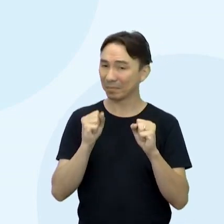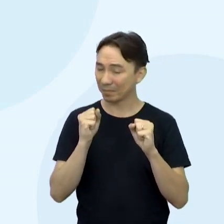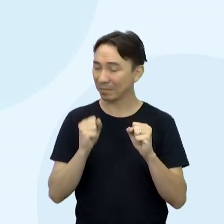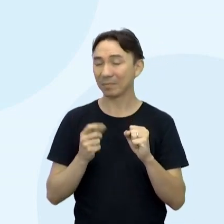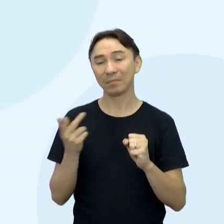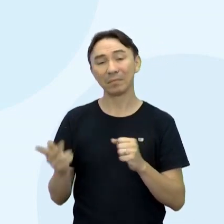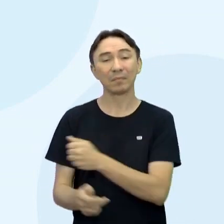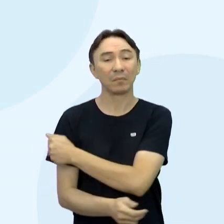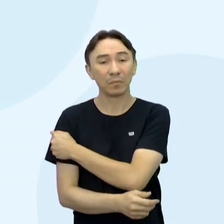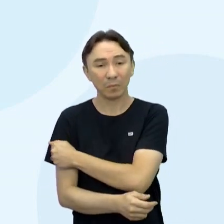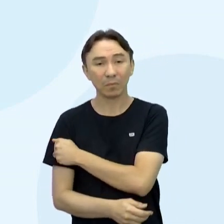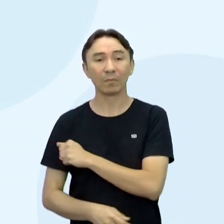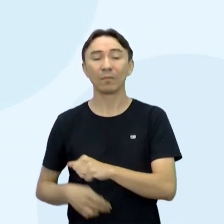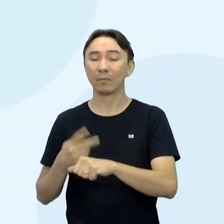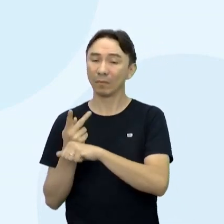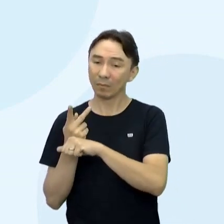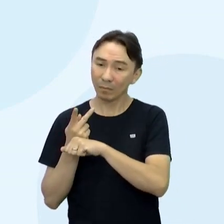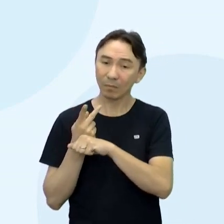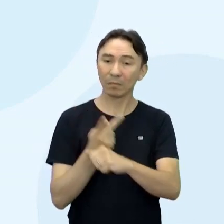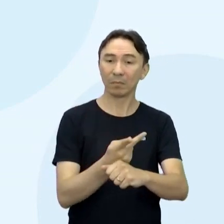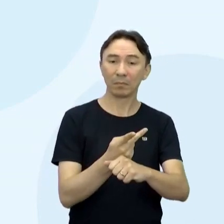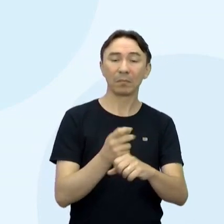pelos estudantes.